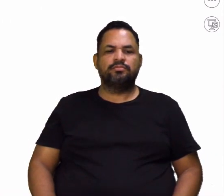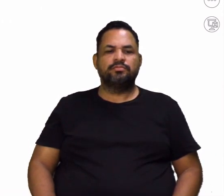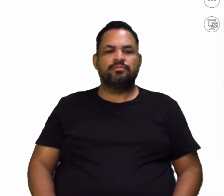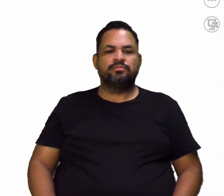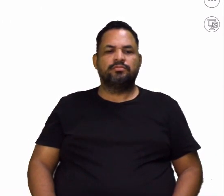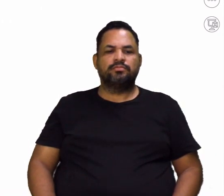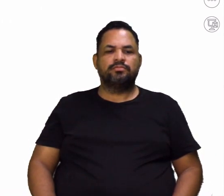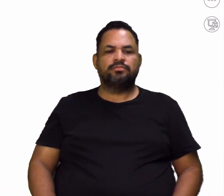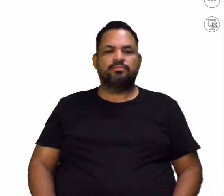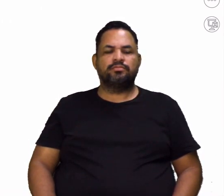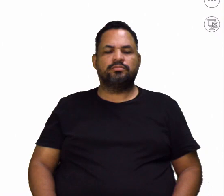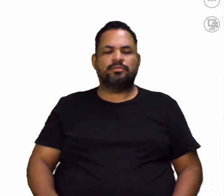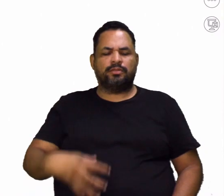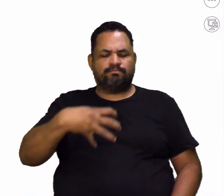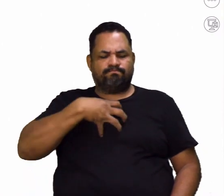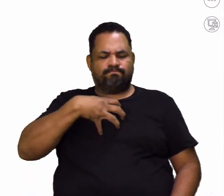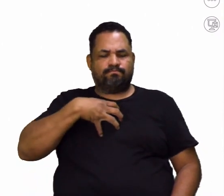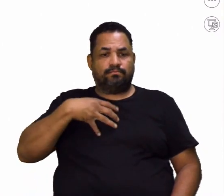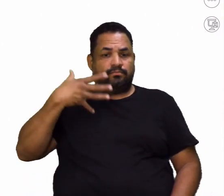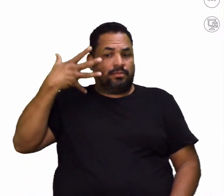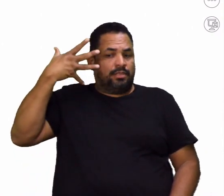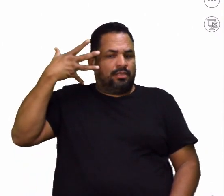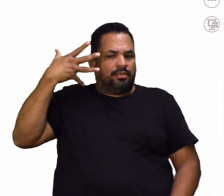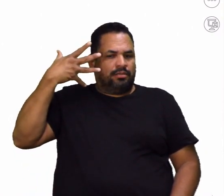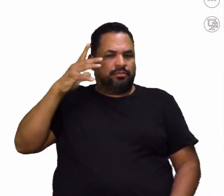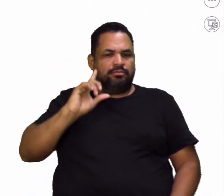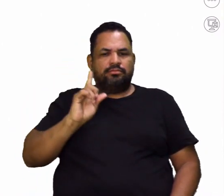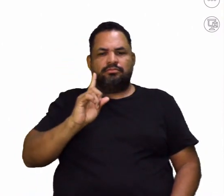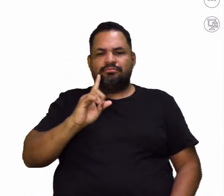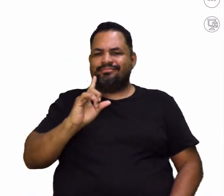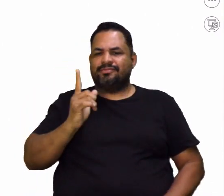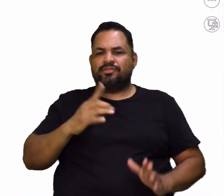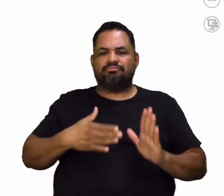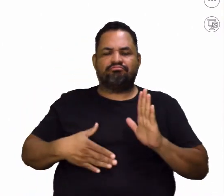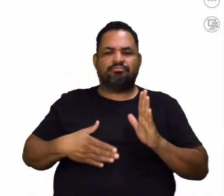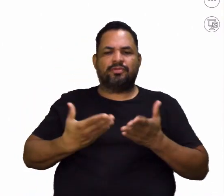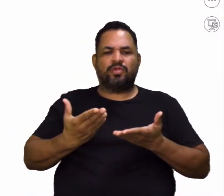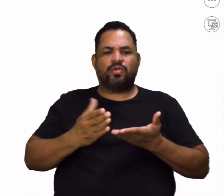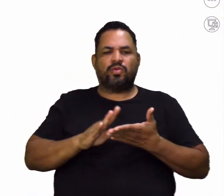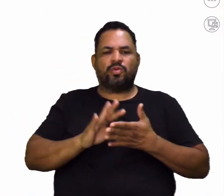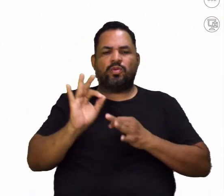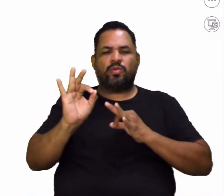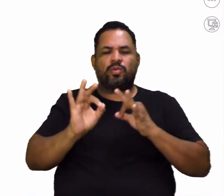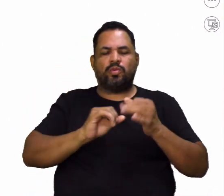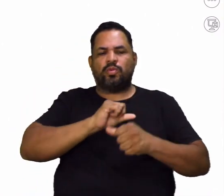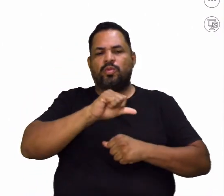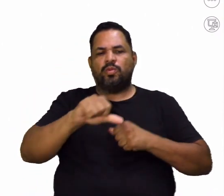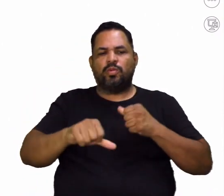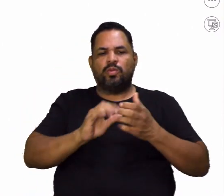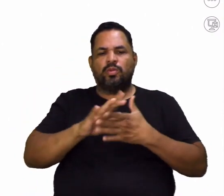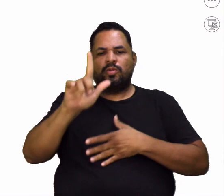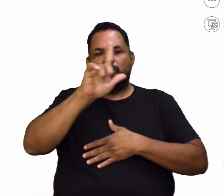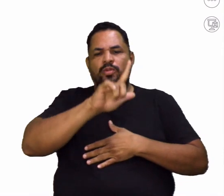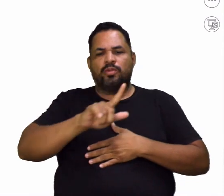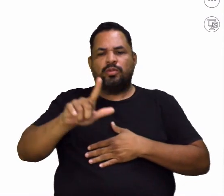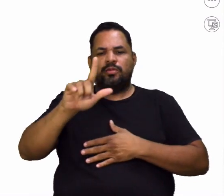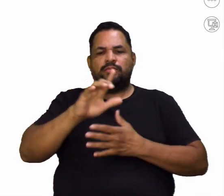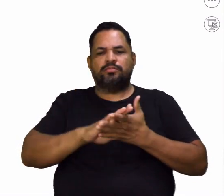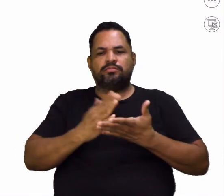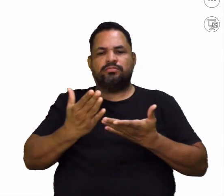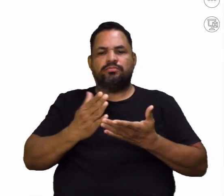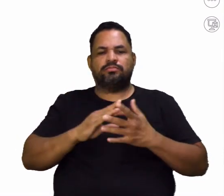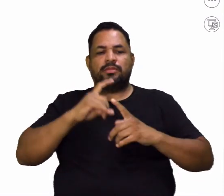o Impressionismo não chegou a configurar na literatura uma atitude